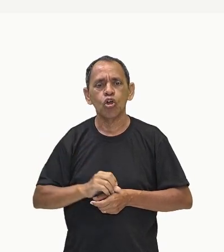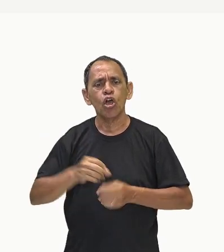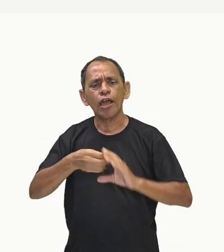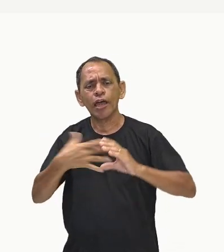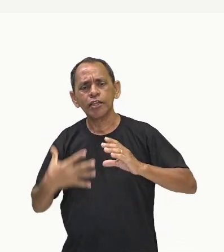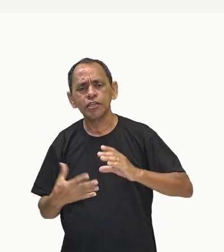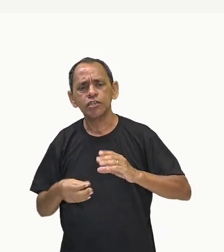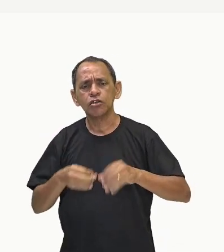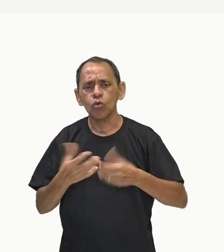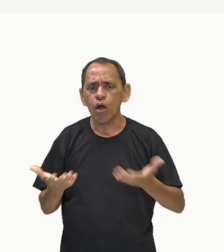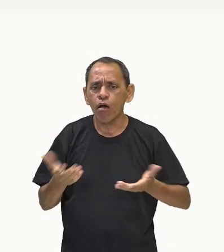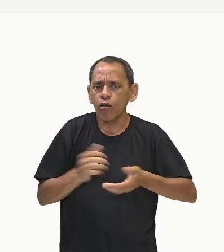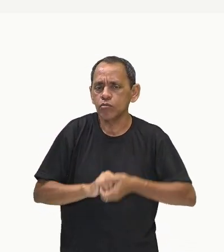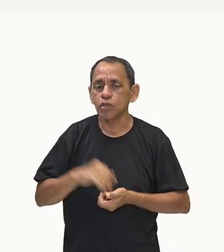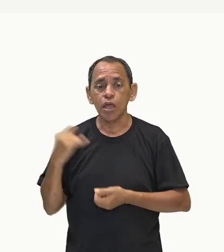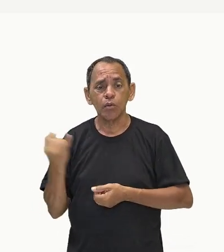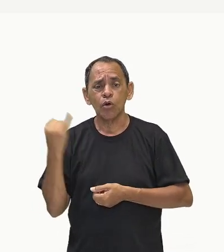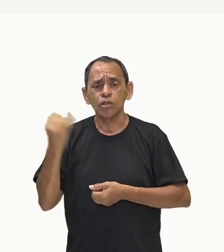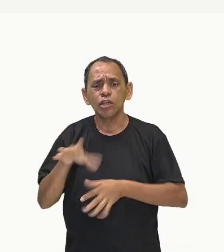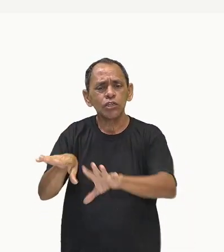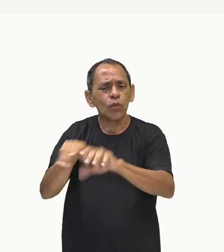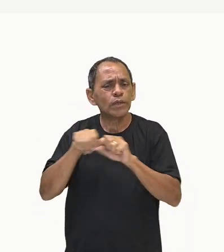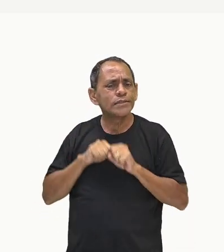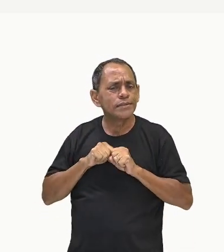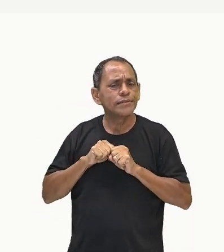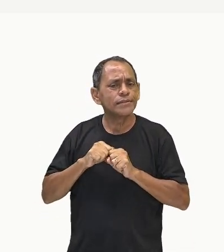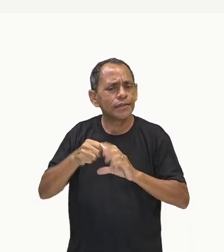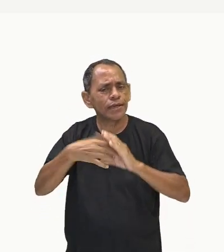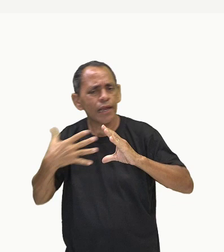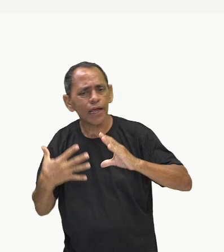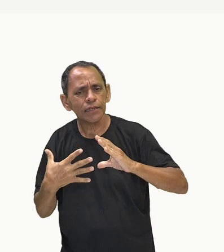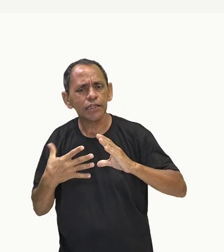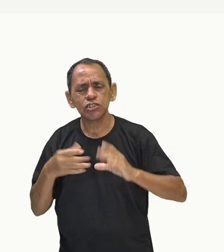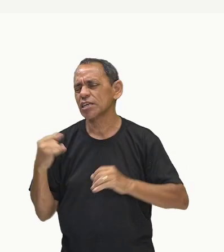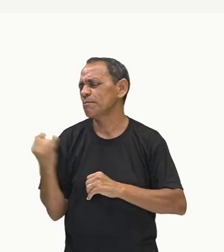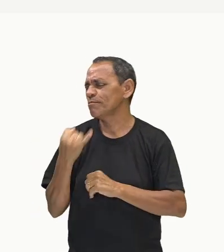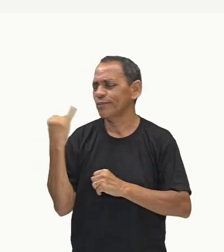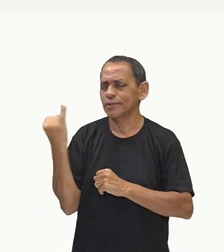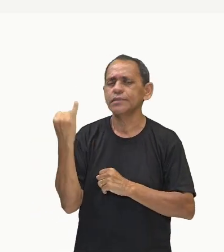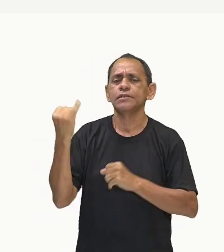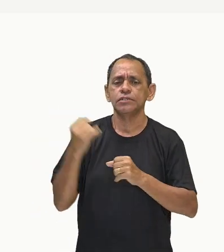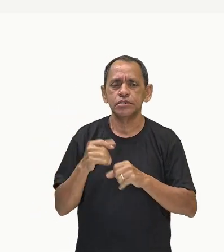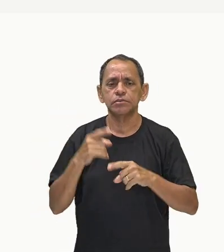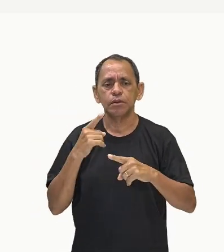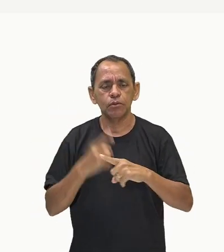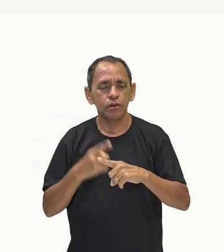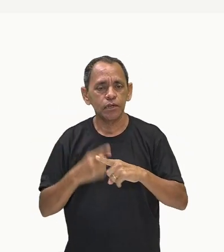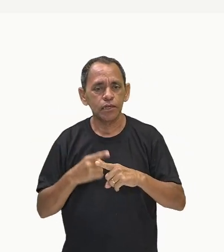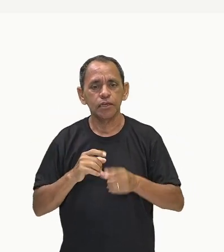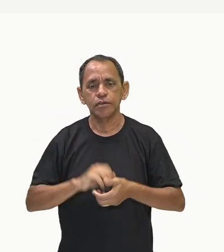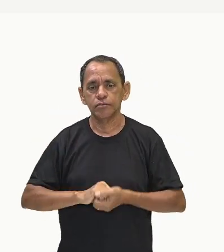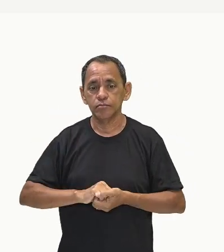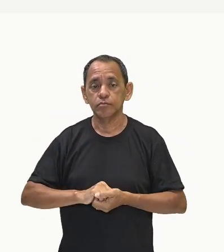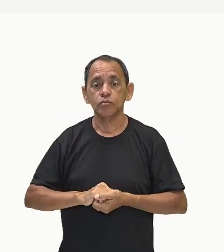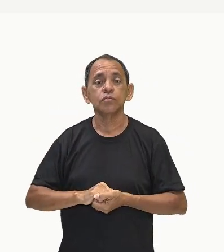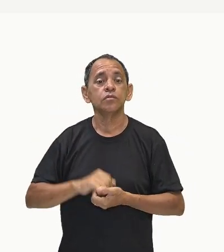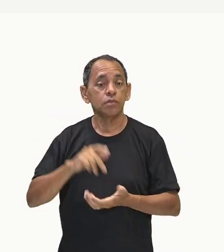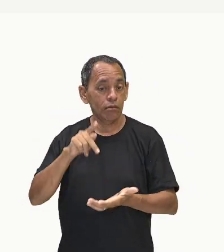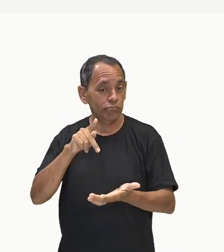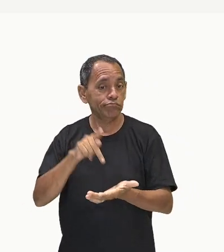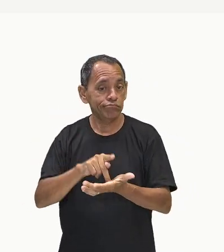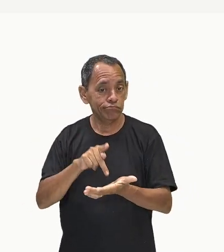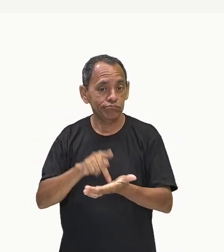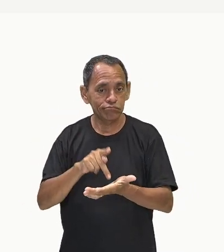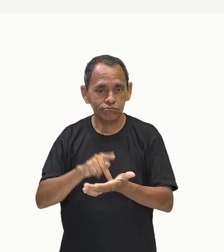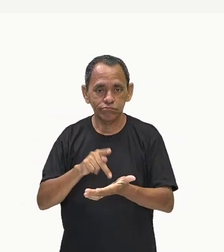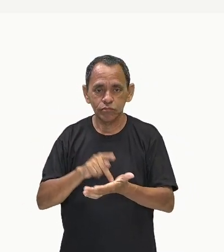importante que a gente se aproprie dessas características, que elas são fundamentais na resolução de questões um tanto